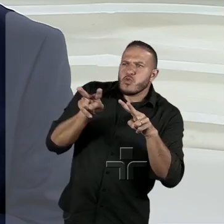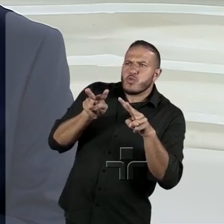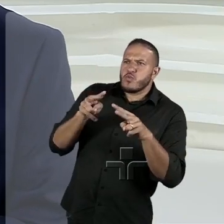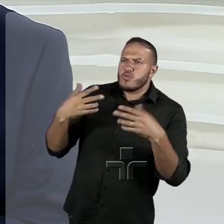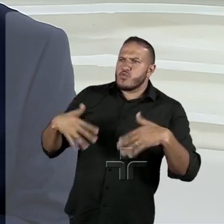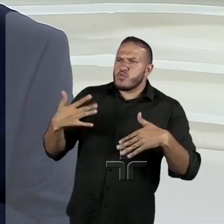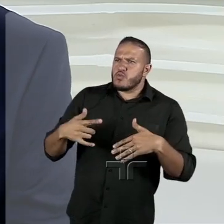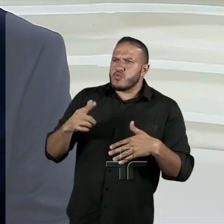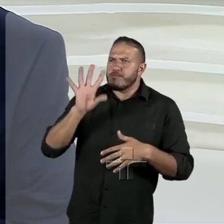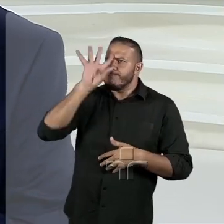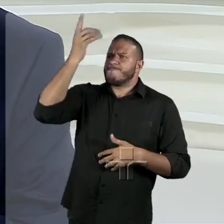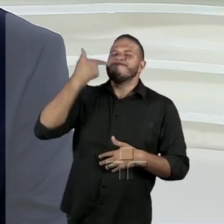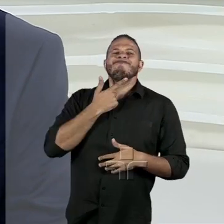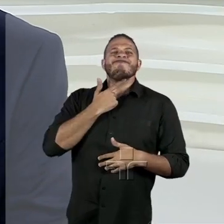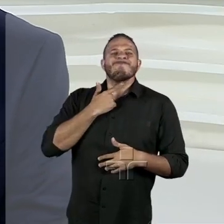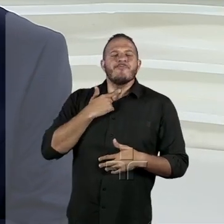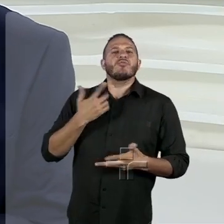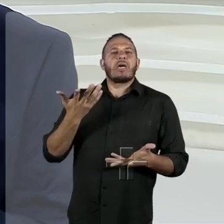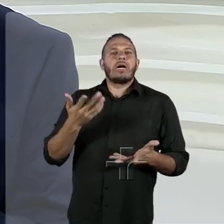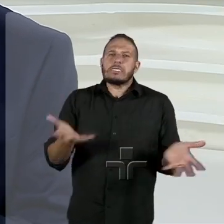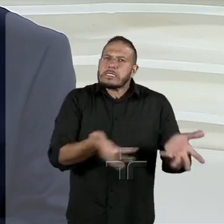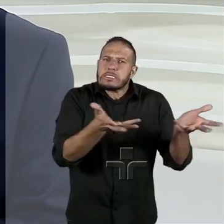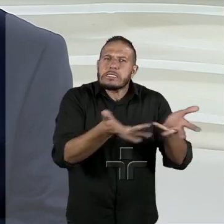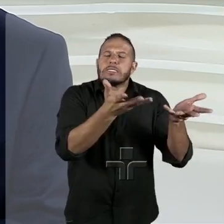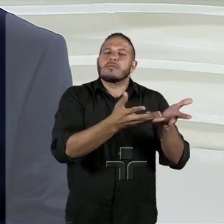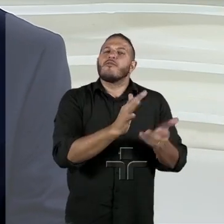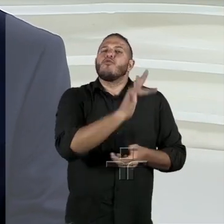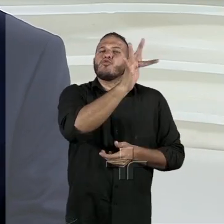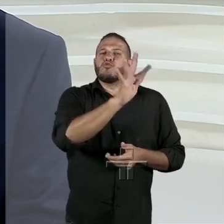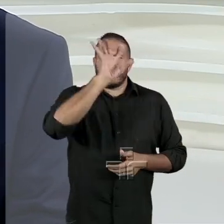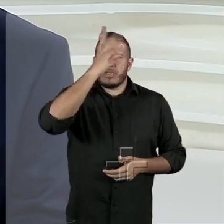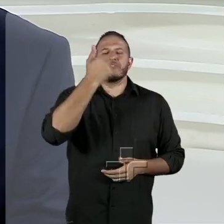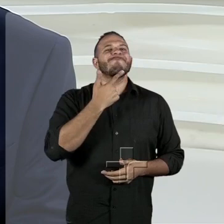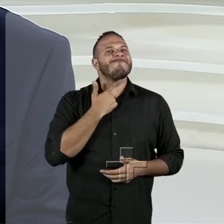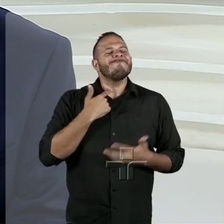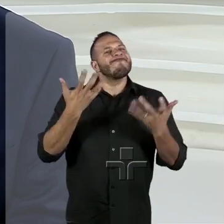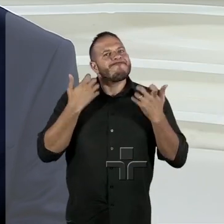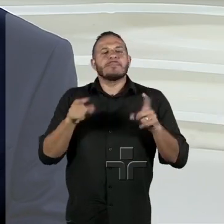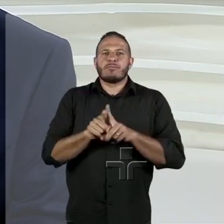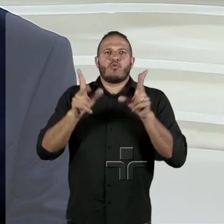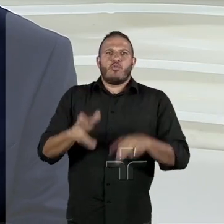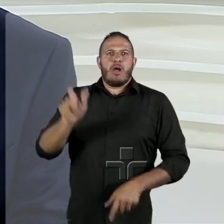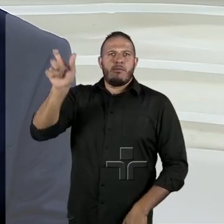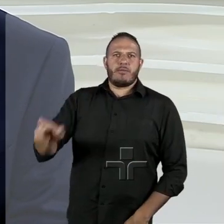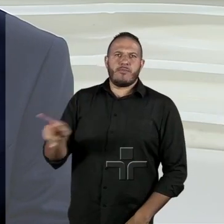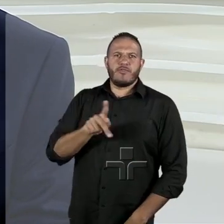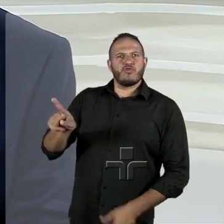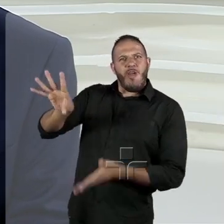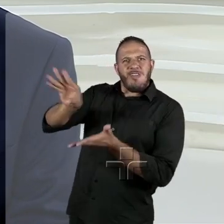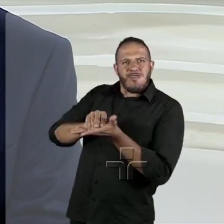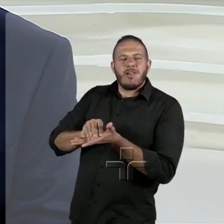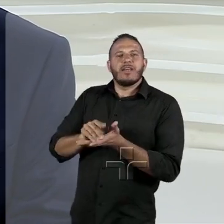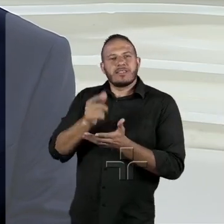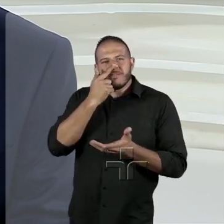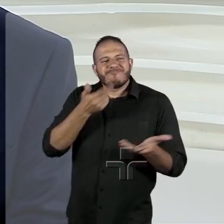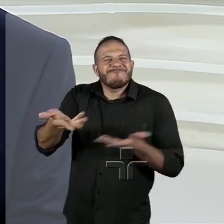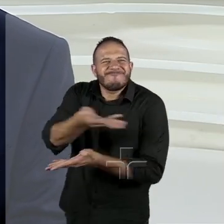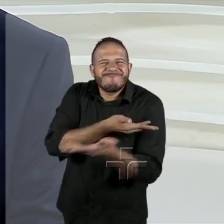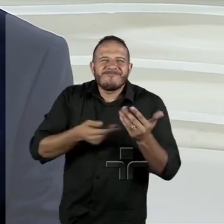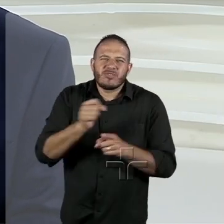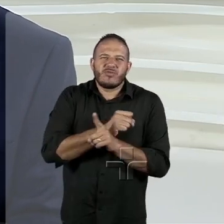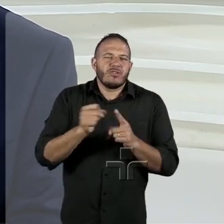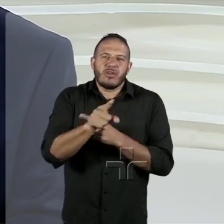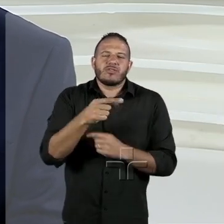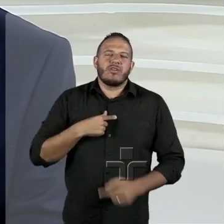para a educação? E aí, formação dos futuros professores, esse engajamento de sociedade, não é só